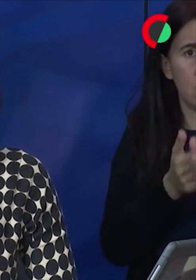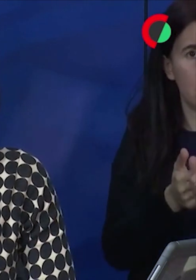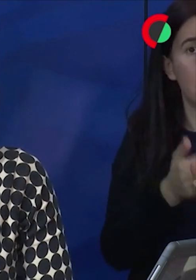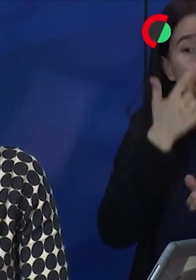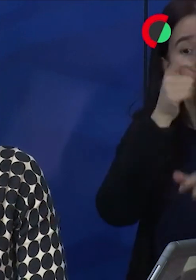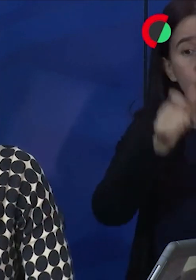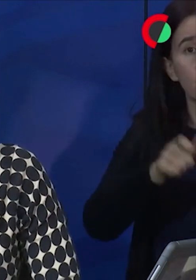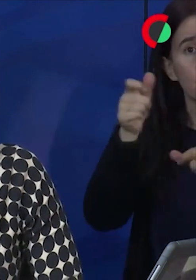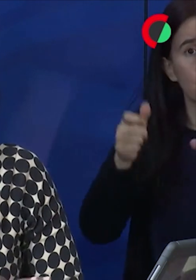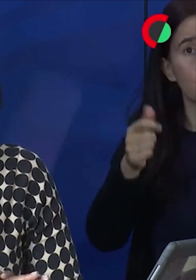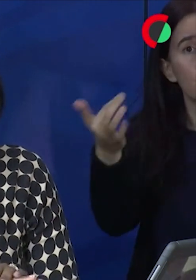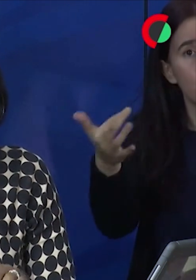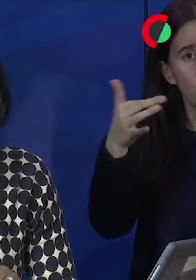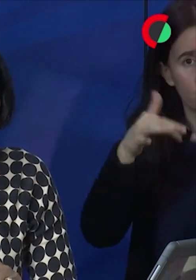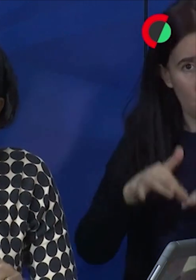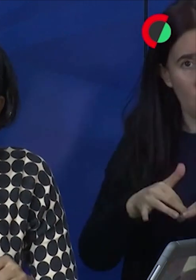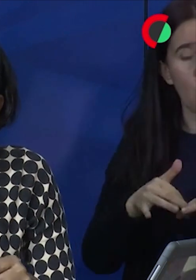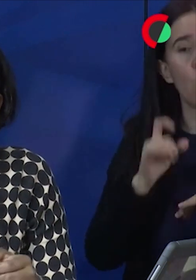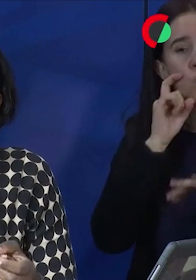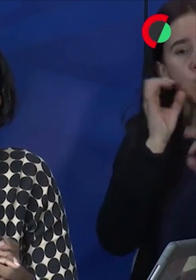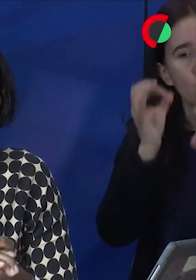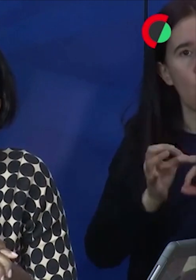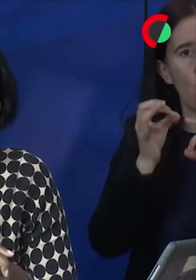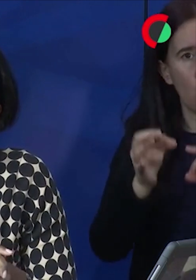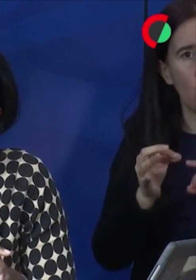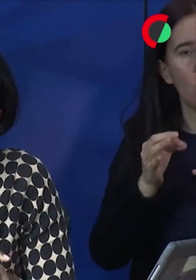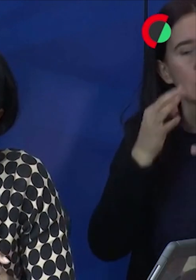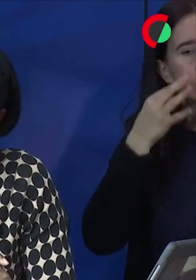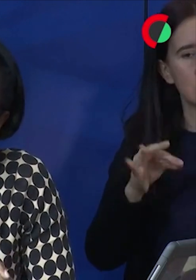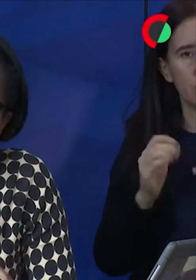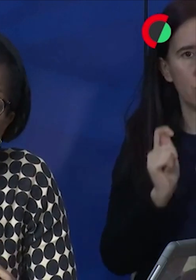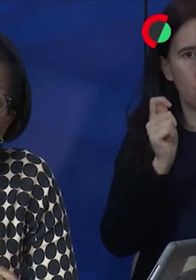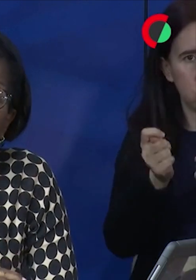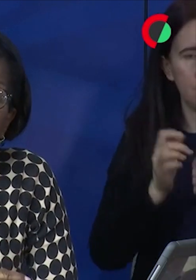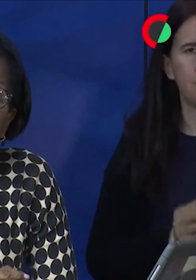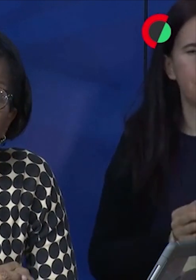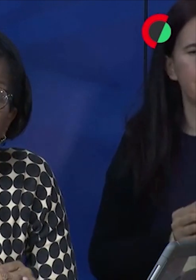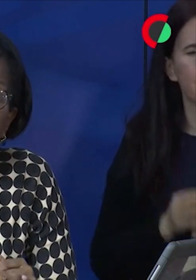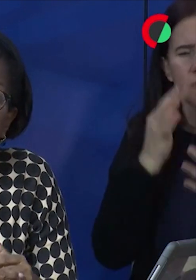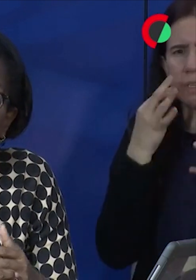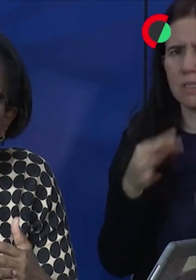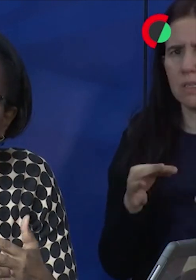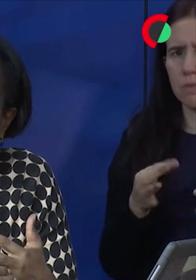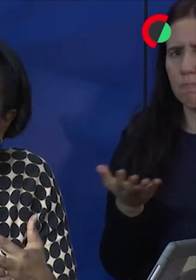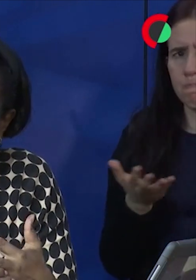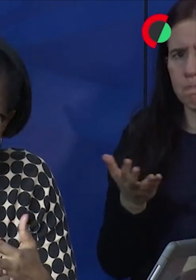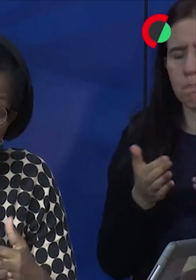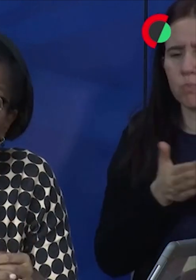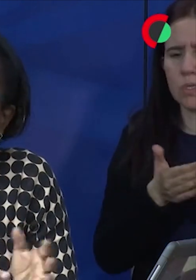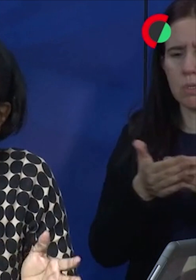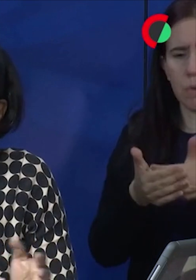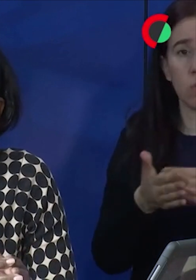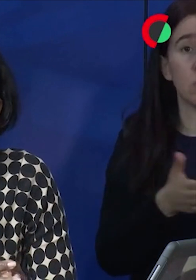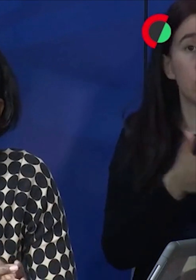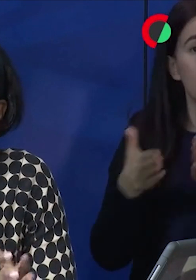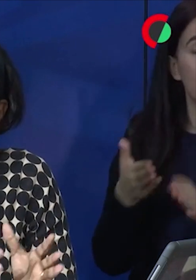essas pessoas entrem, sejam acolhidas através de um procedimento simplificado. O que é que se simplifica em termos procedimentais? Por um